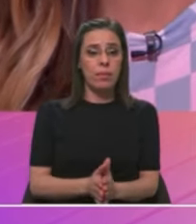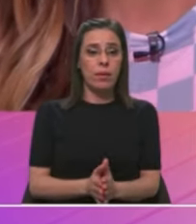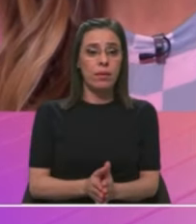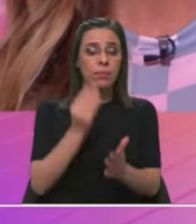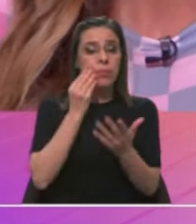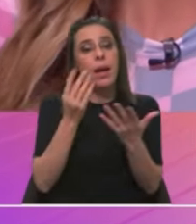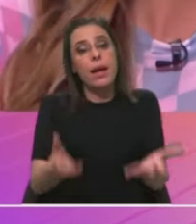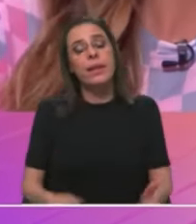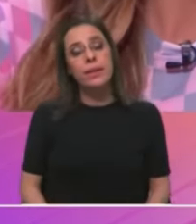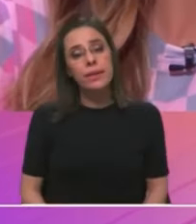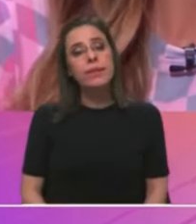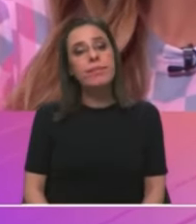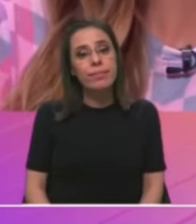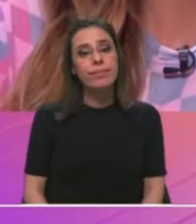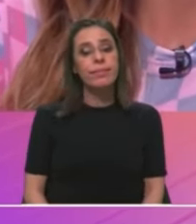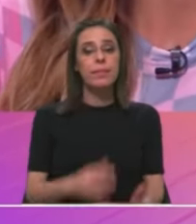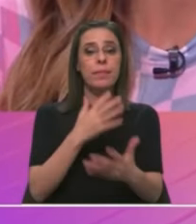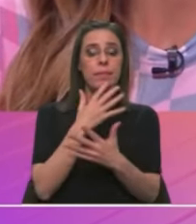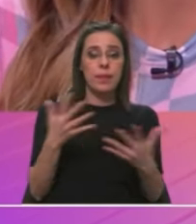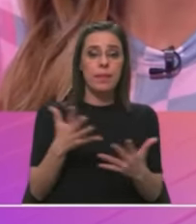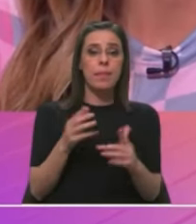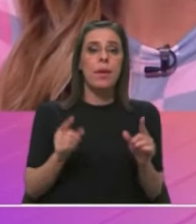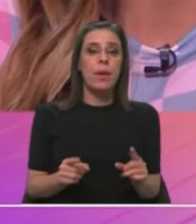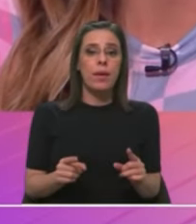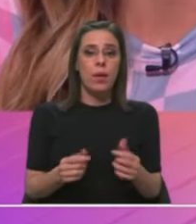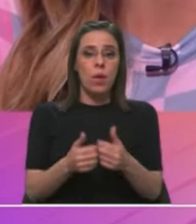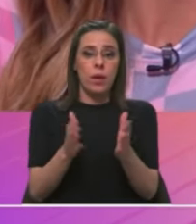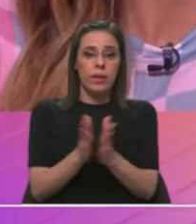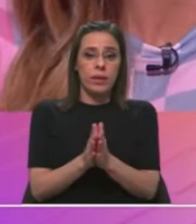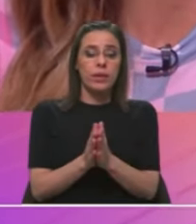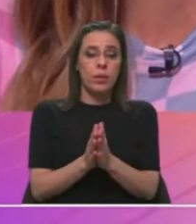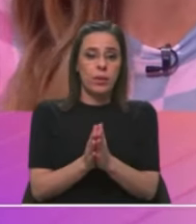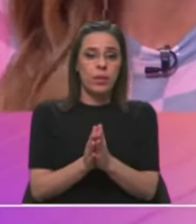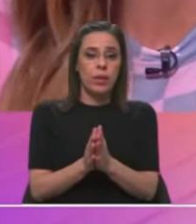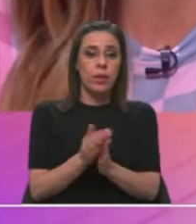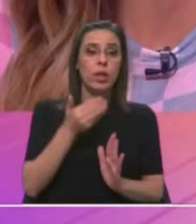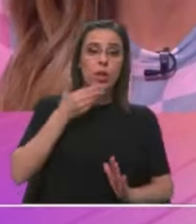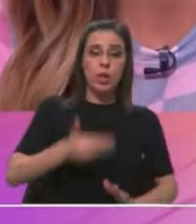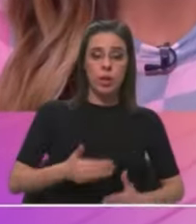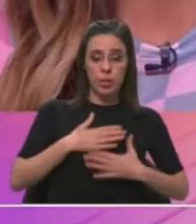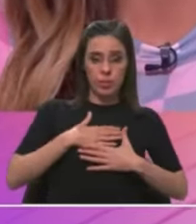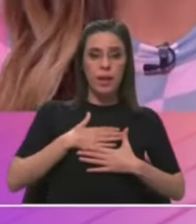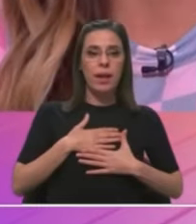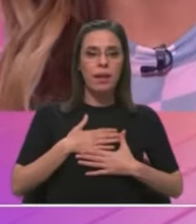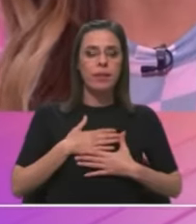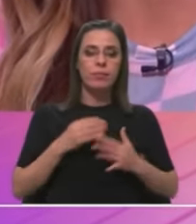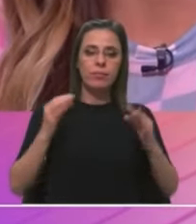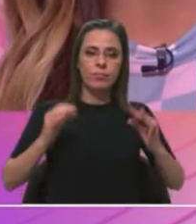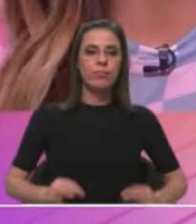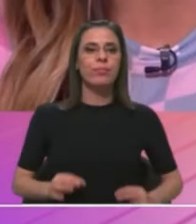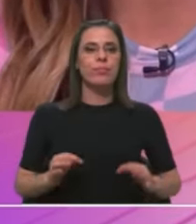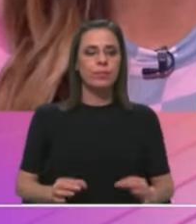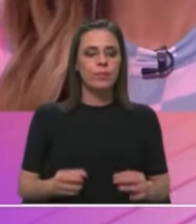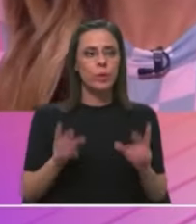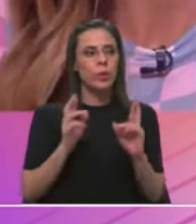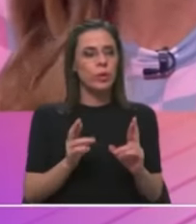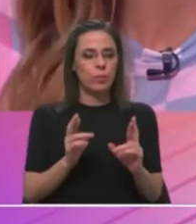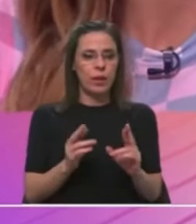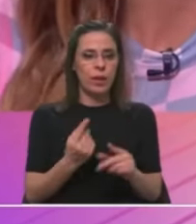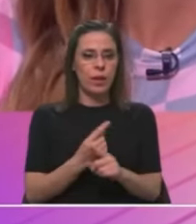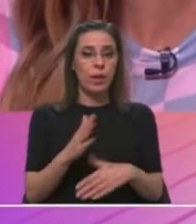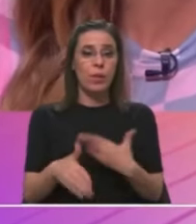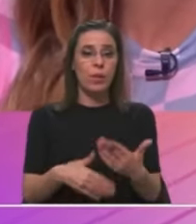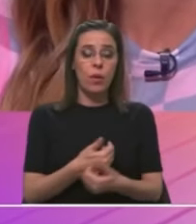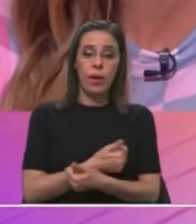calhar é assim e e a maior parte delas senão quase todas pelo menos da experiência que eu tenho estão efetivamente com esperança de que a coisa